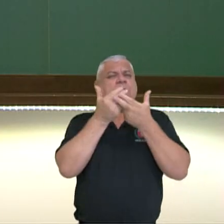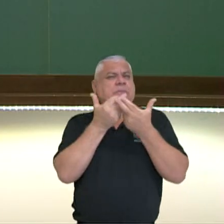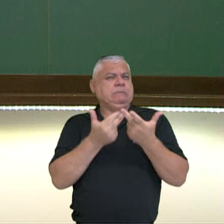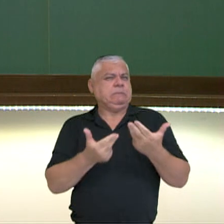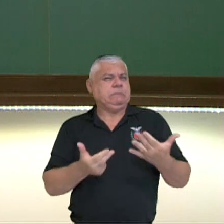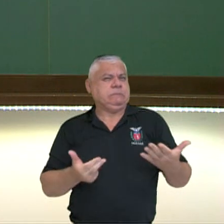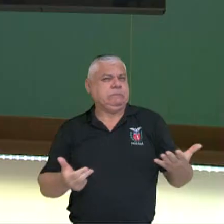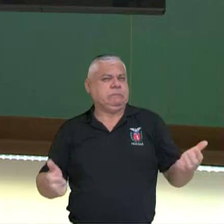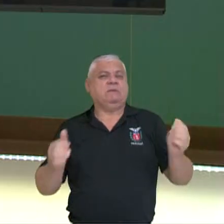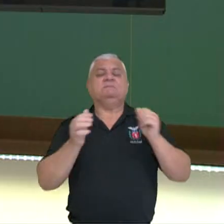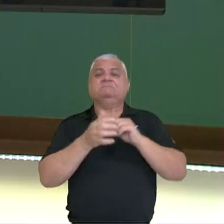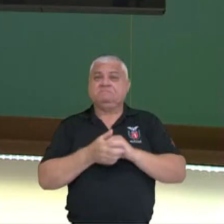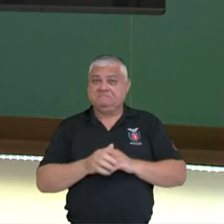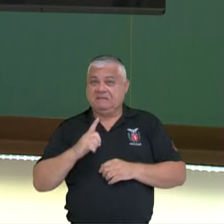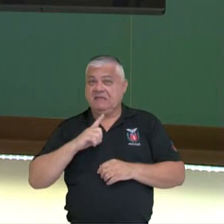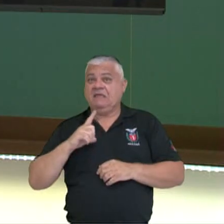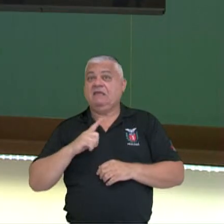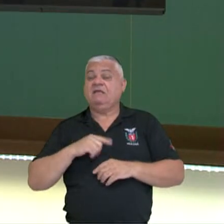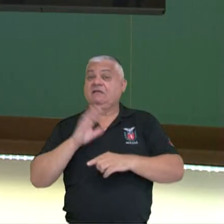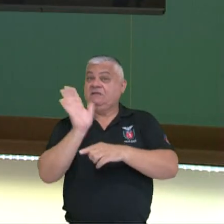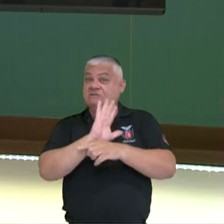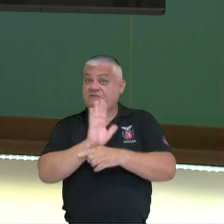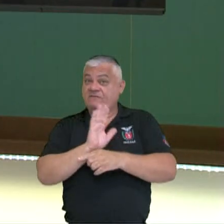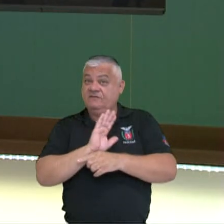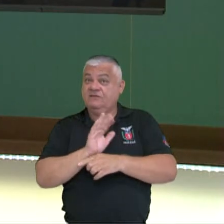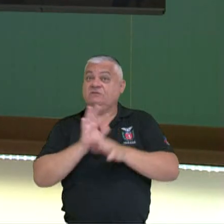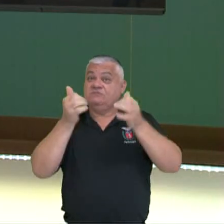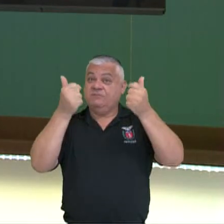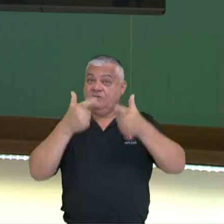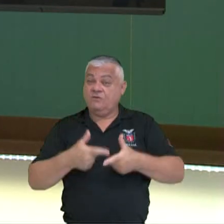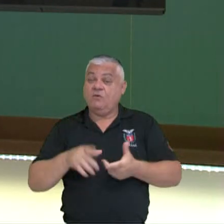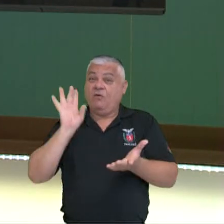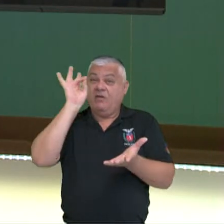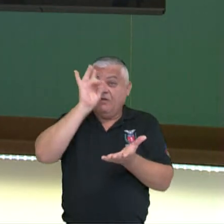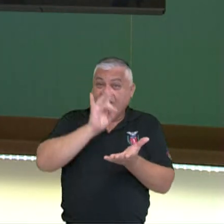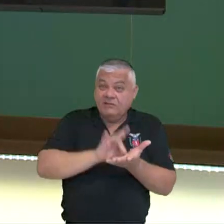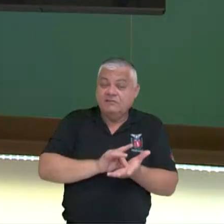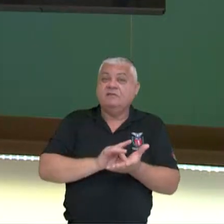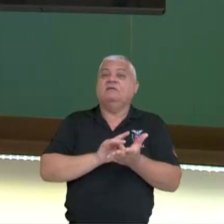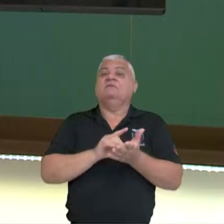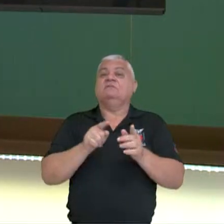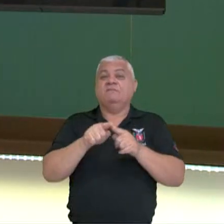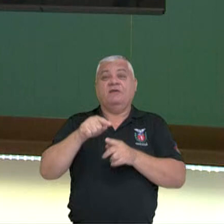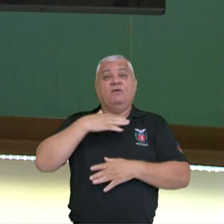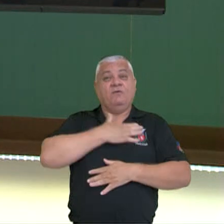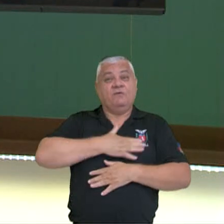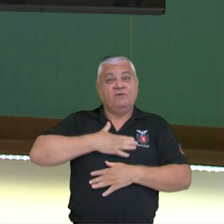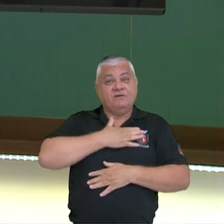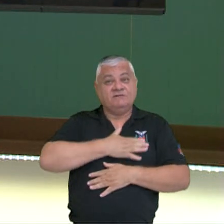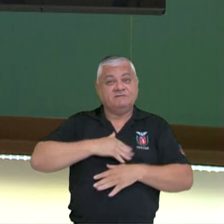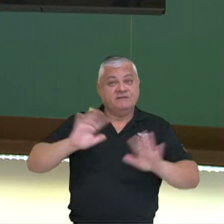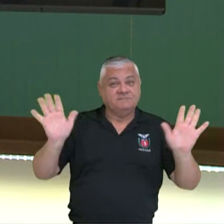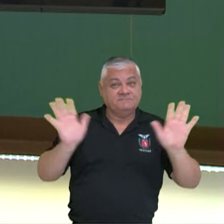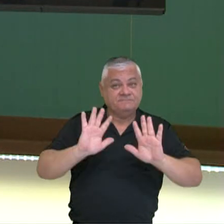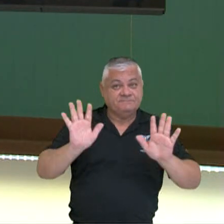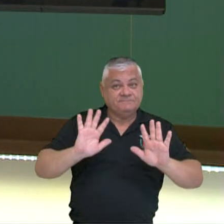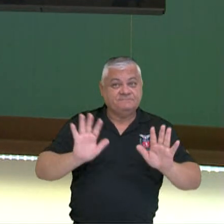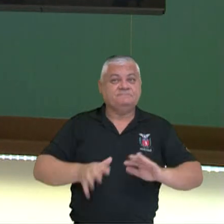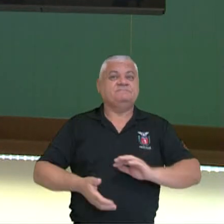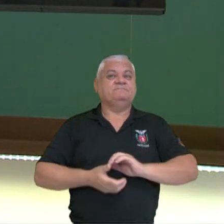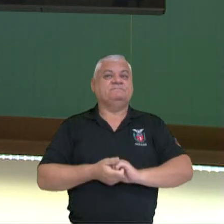esse realismo, né? Nesse vídeo a gente falou sobre realismo nas artes plásticas. Espero que vocês tenham gostado e até breve.